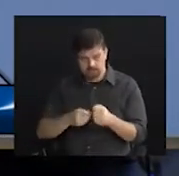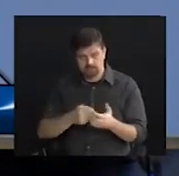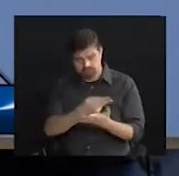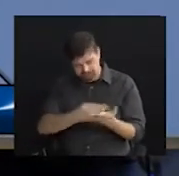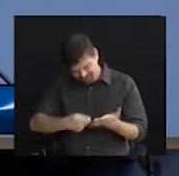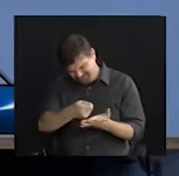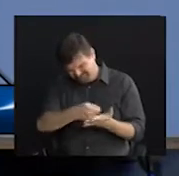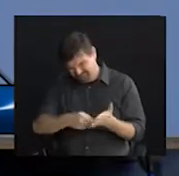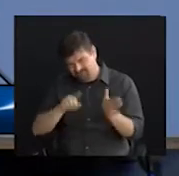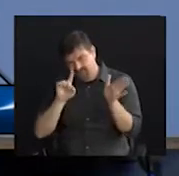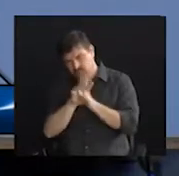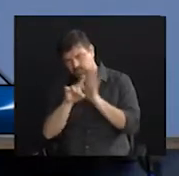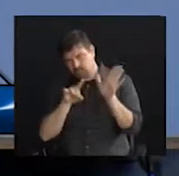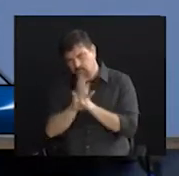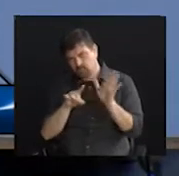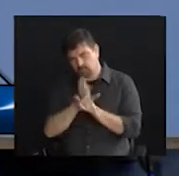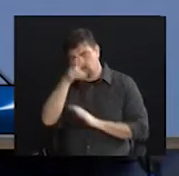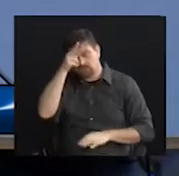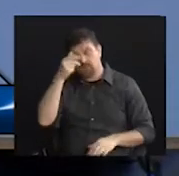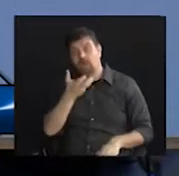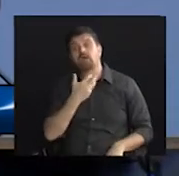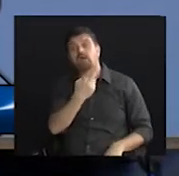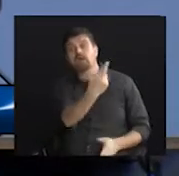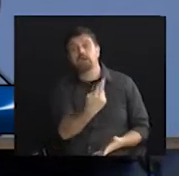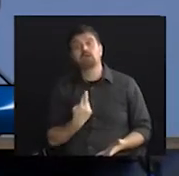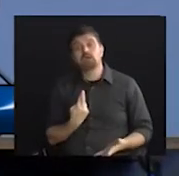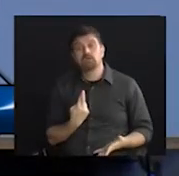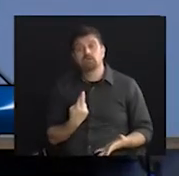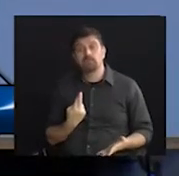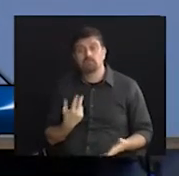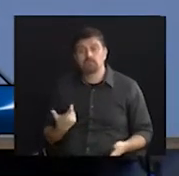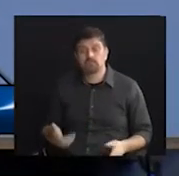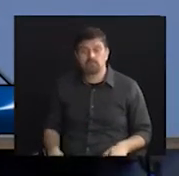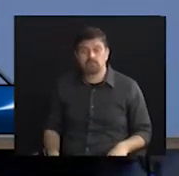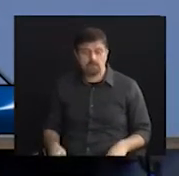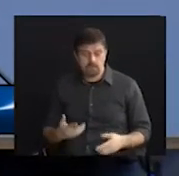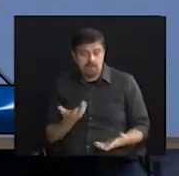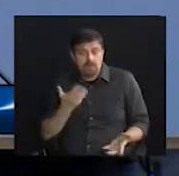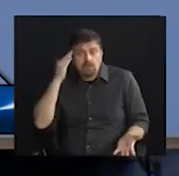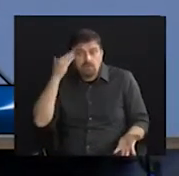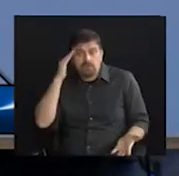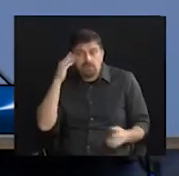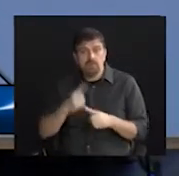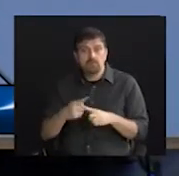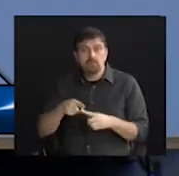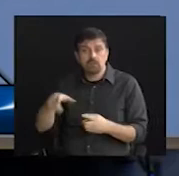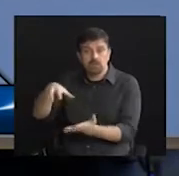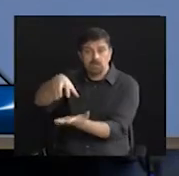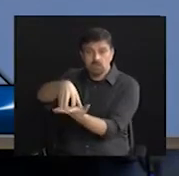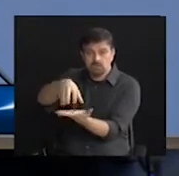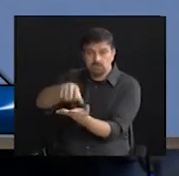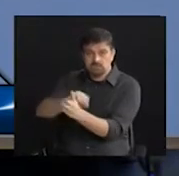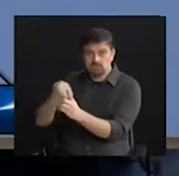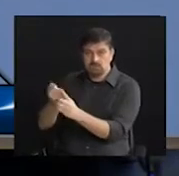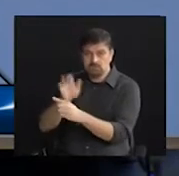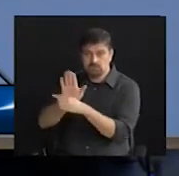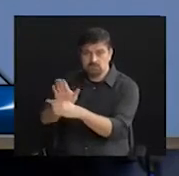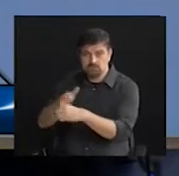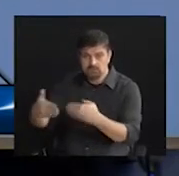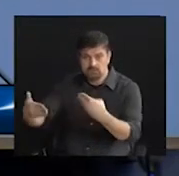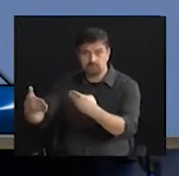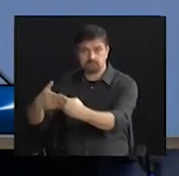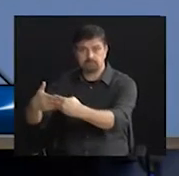na sessão passada que tratam justamente de questionar e entender o porquê desse centro de referência em